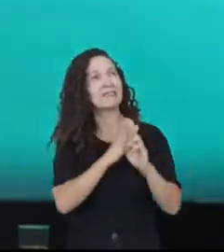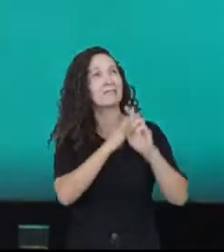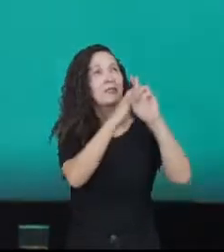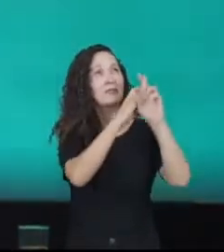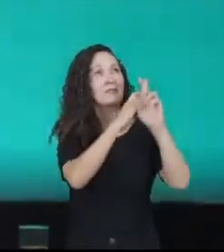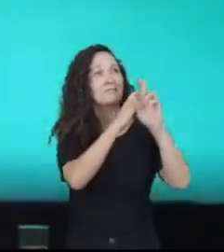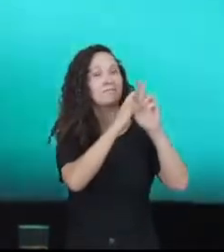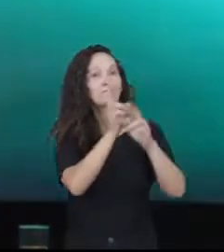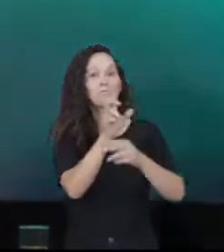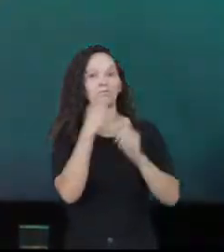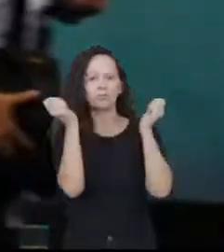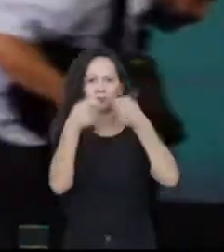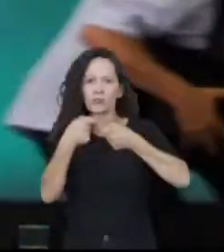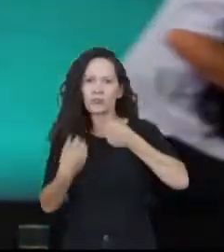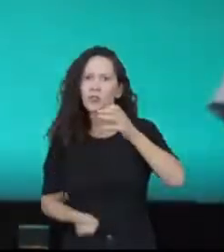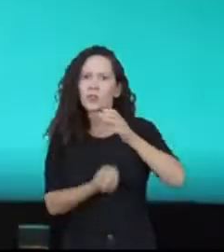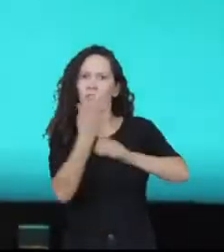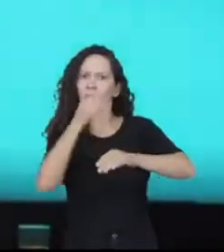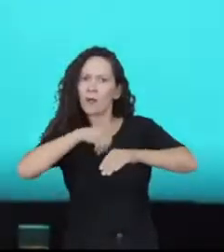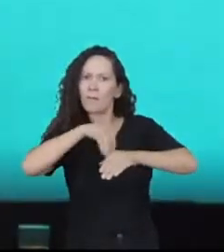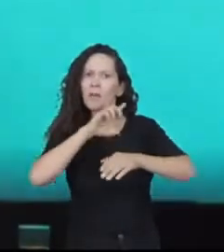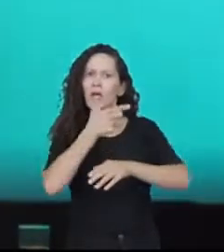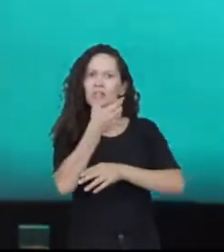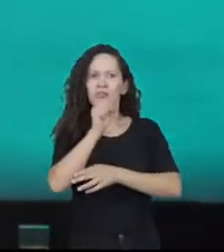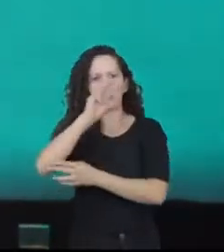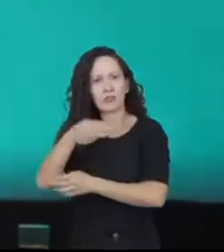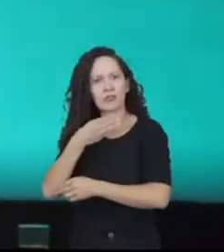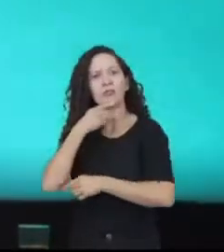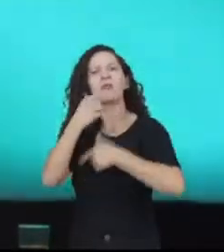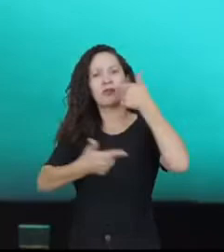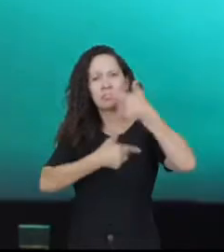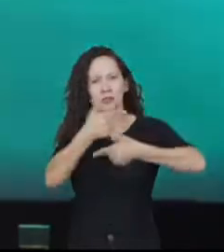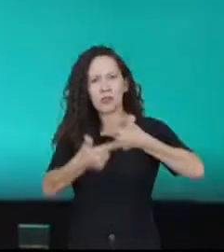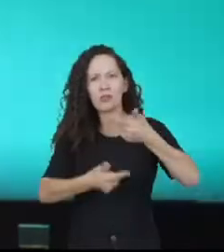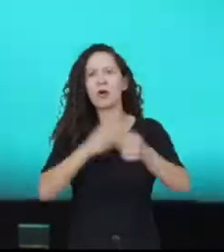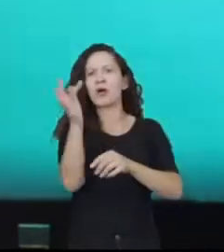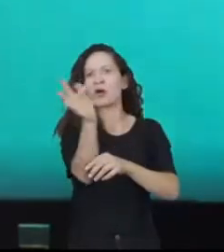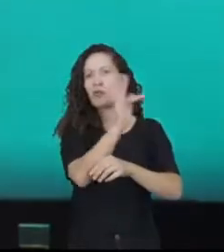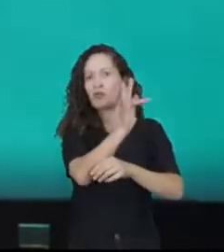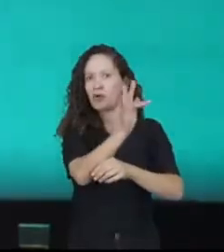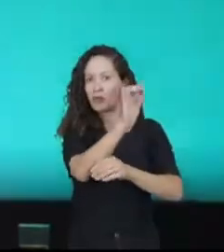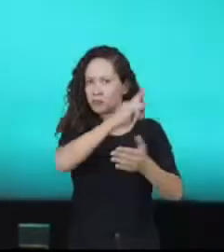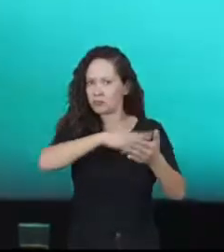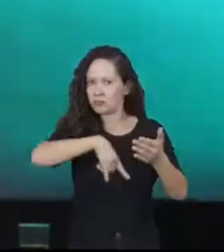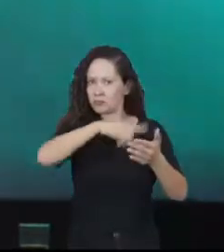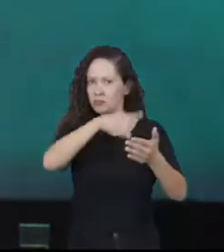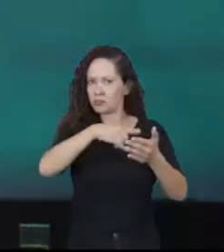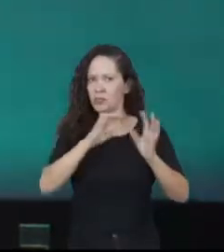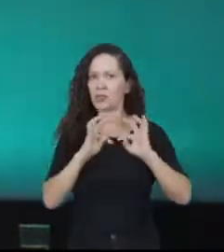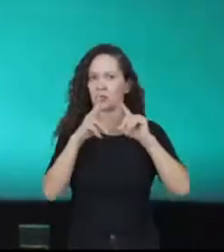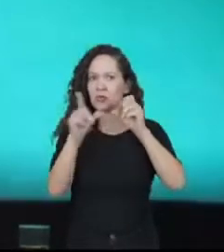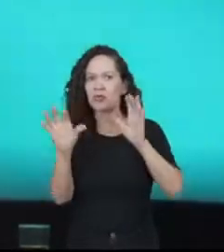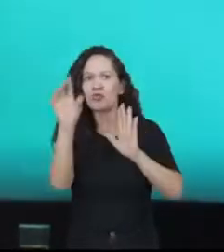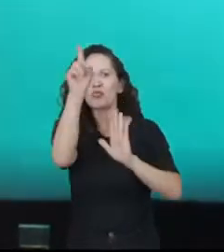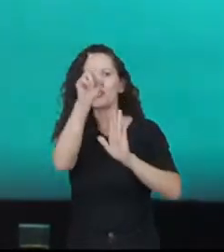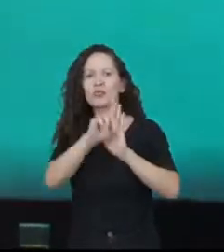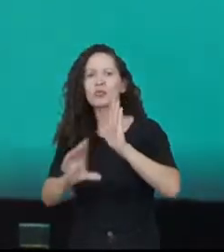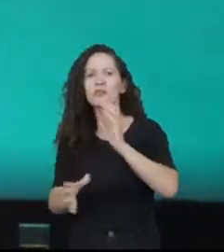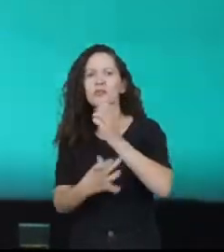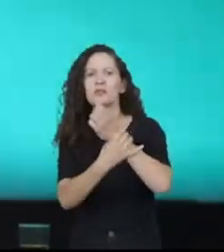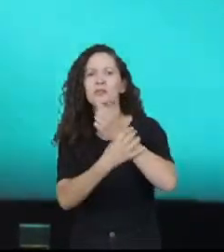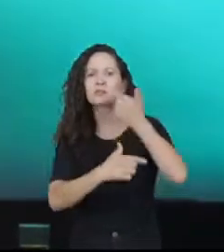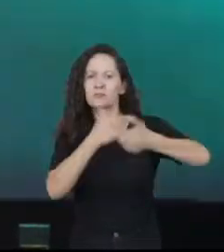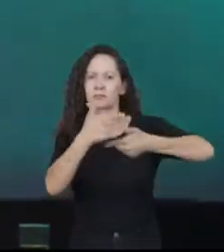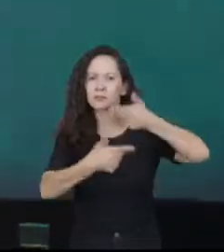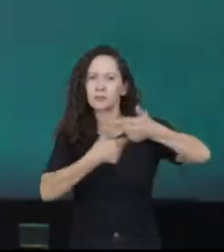gerar mais de 20 milhões de empregos com carteira assinada e com todos os direitos garantidos, enquanto